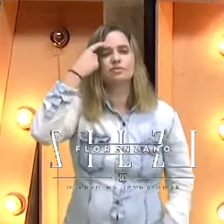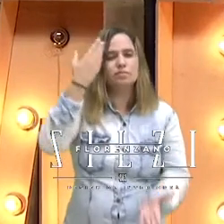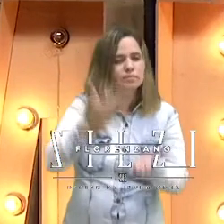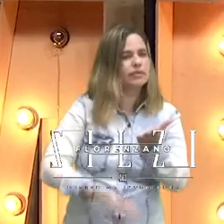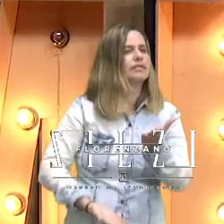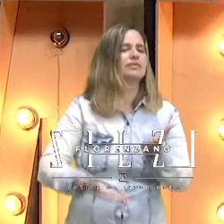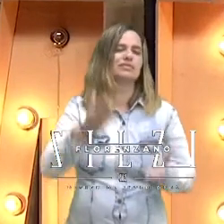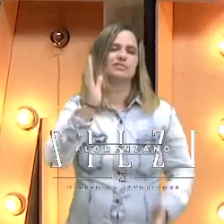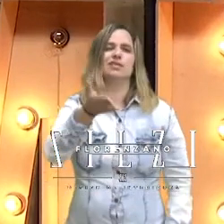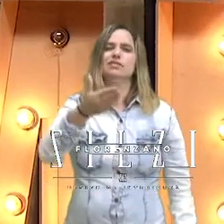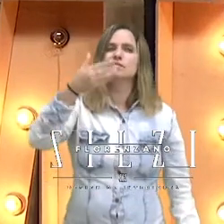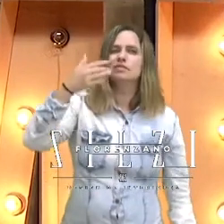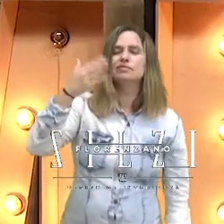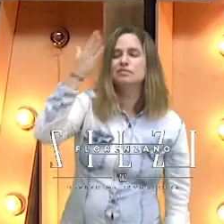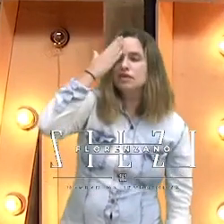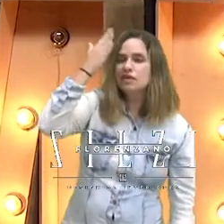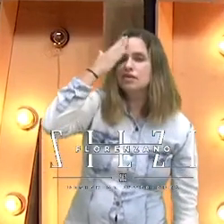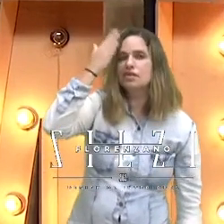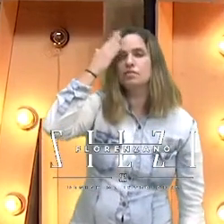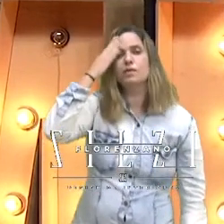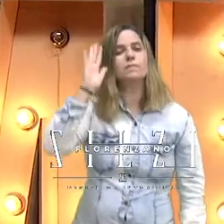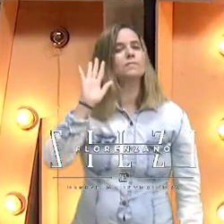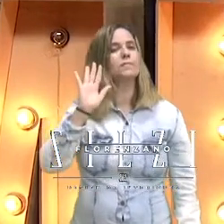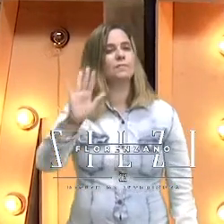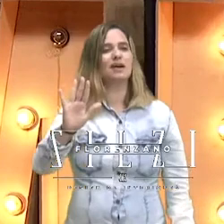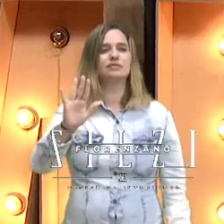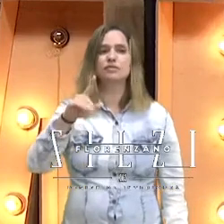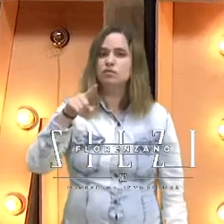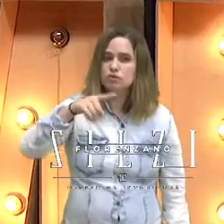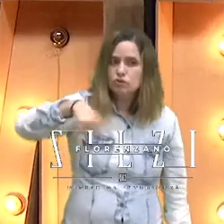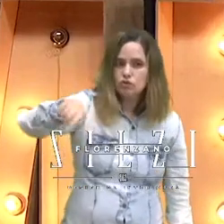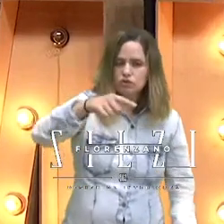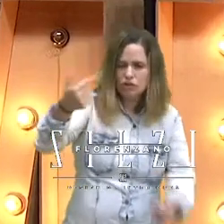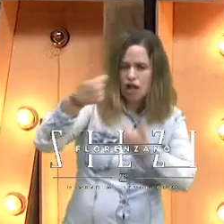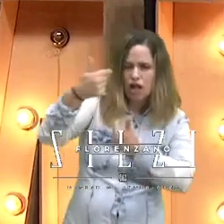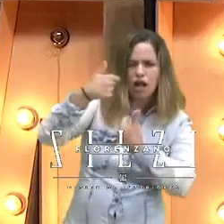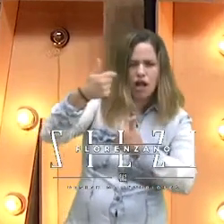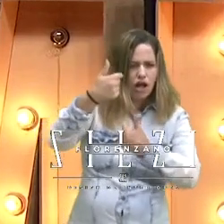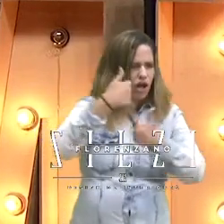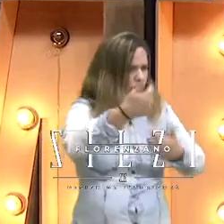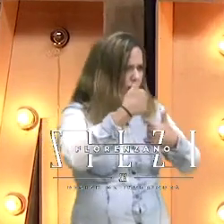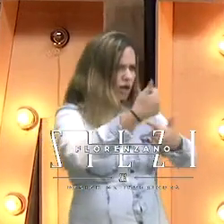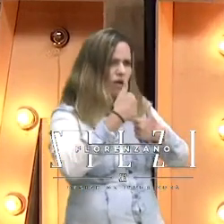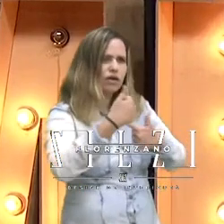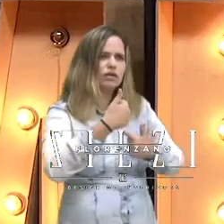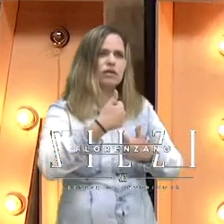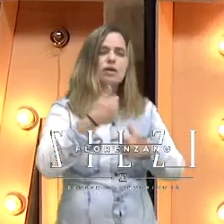disso. Mas os dedos que vêm para acusar, eles vêm para nos jogar ainda